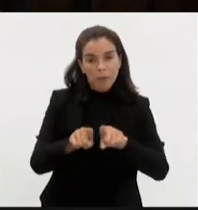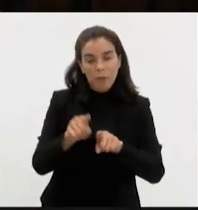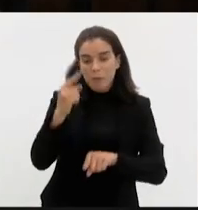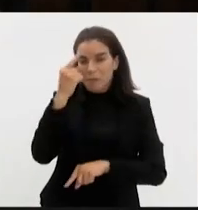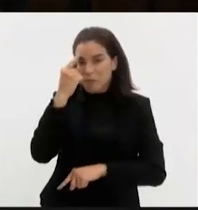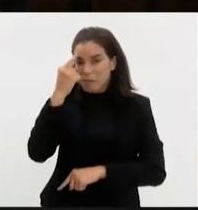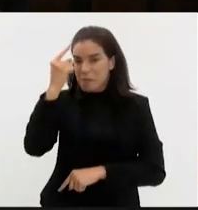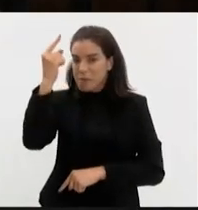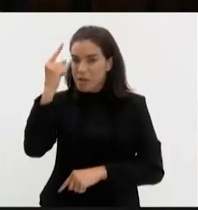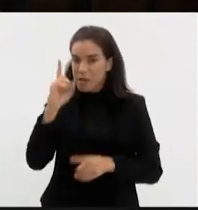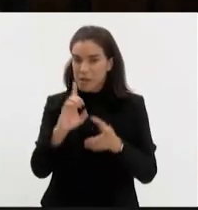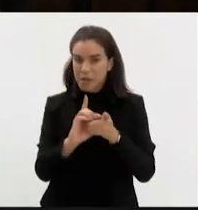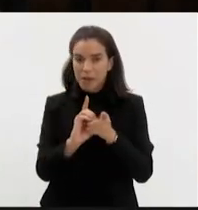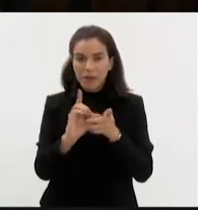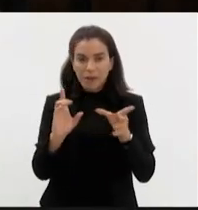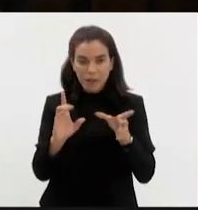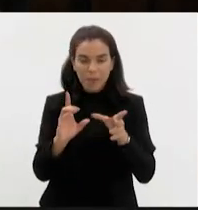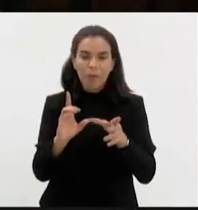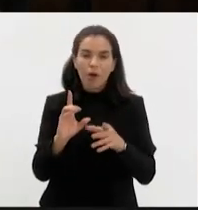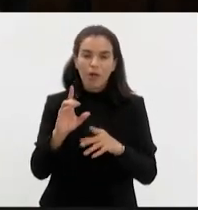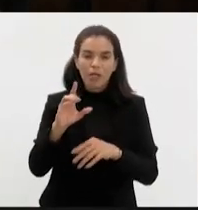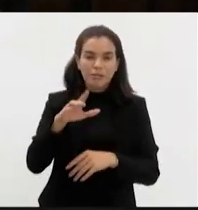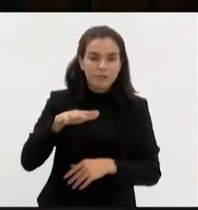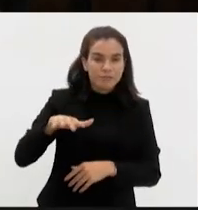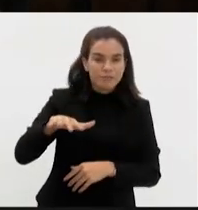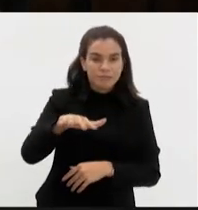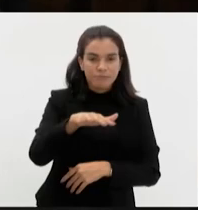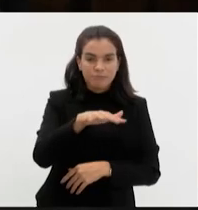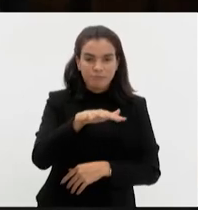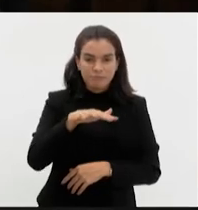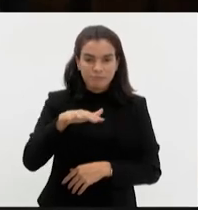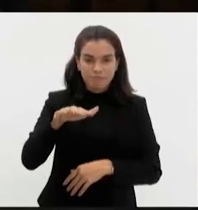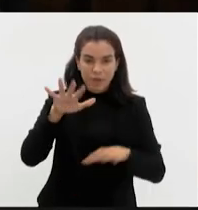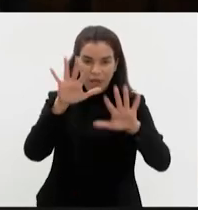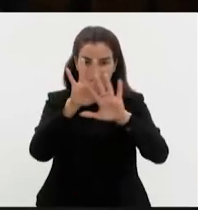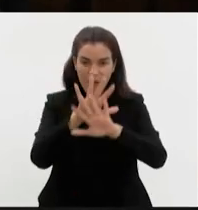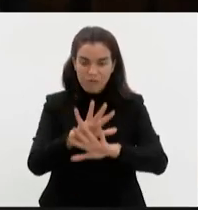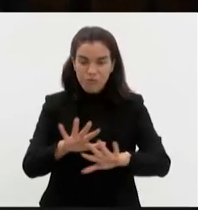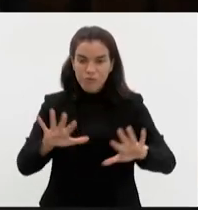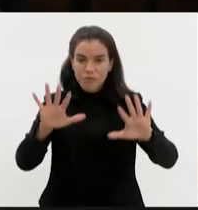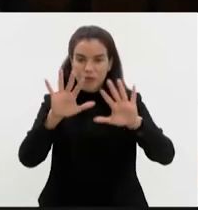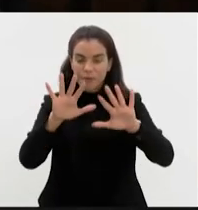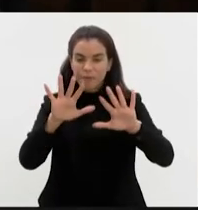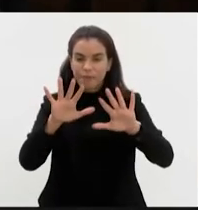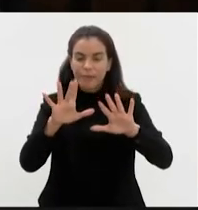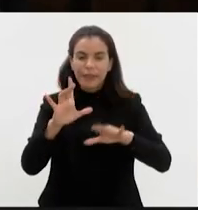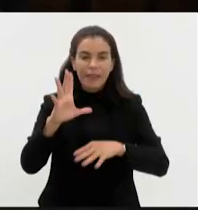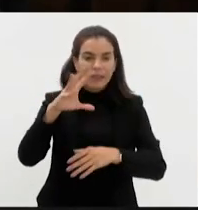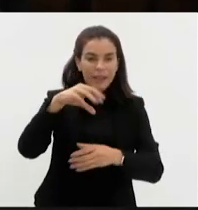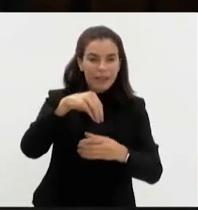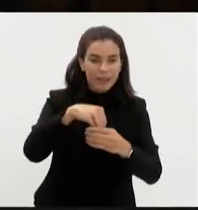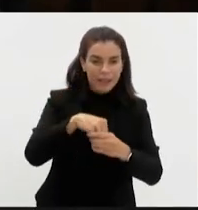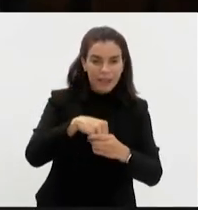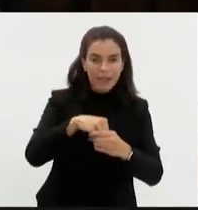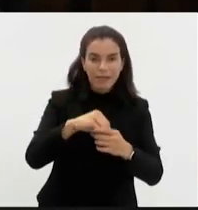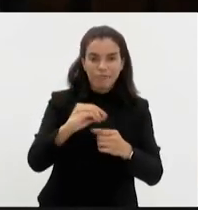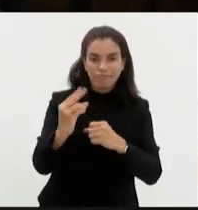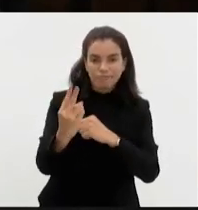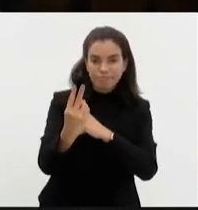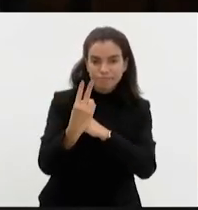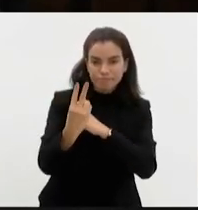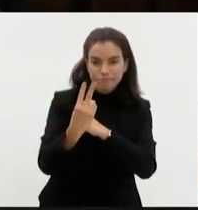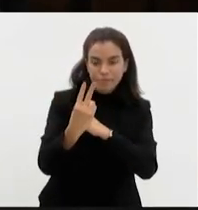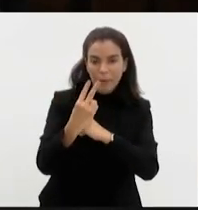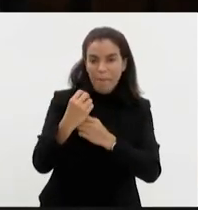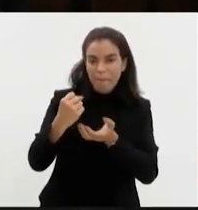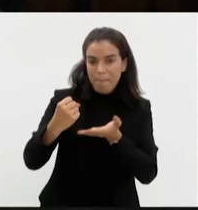democracia uma dimensão mais substantiva mais substancial que envolve asseguramento de condições